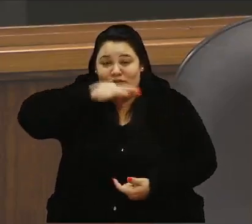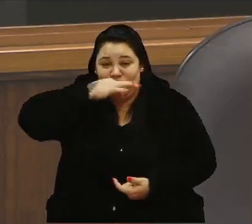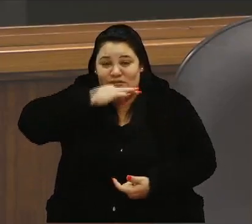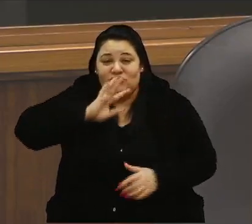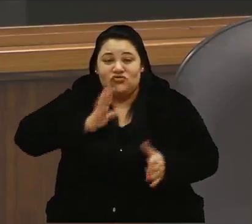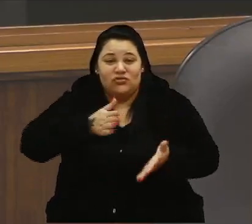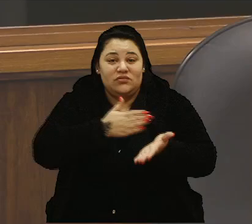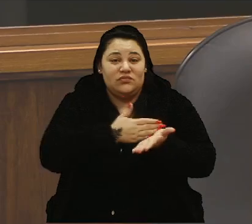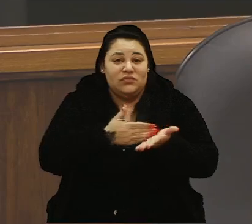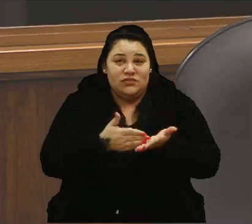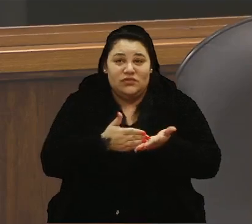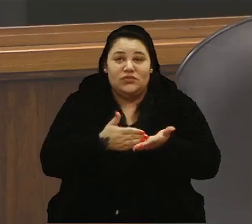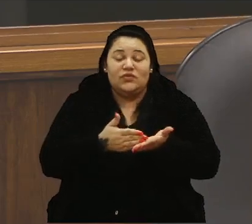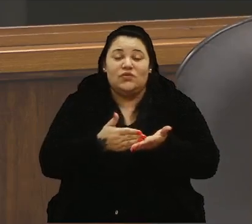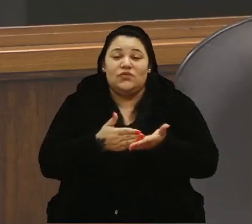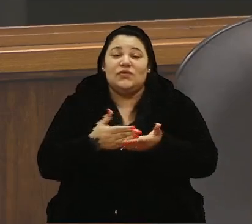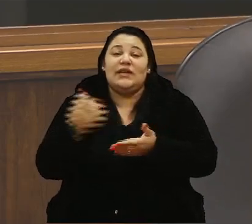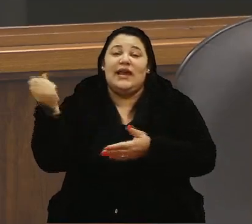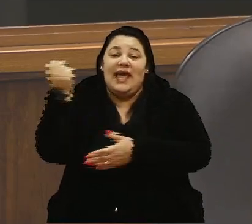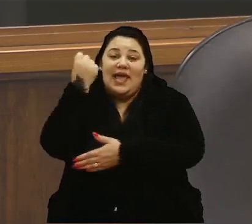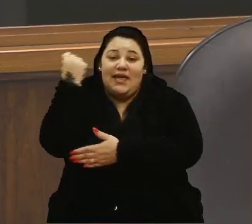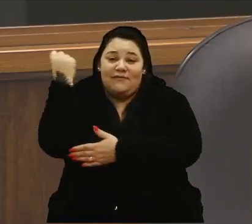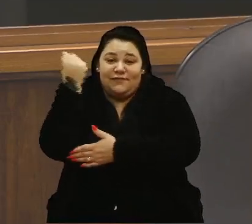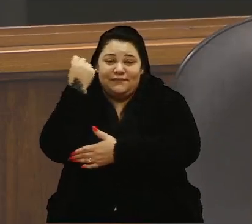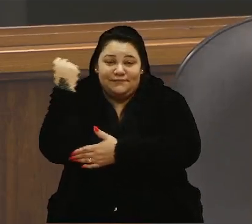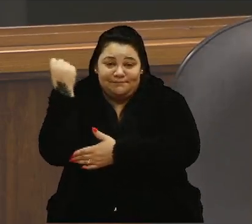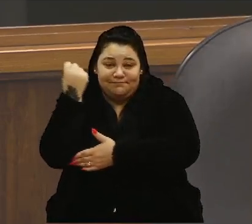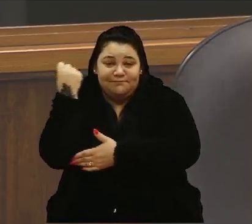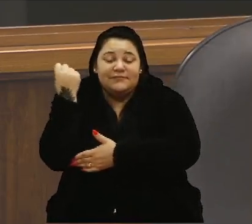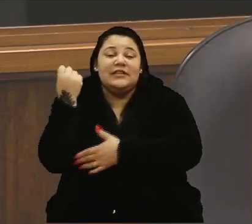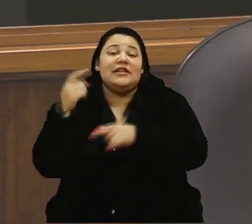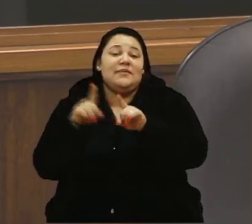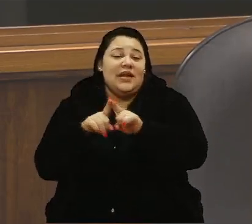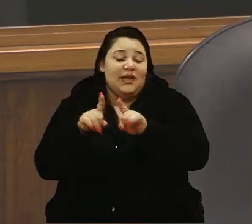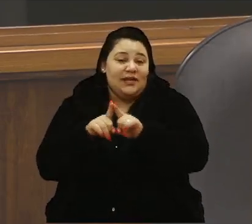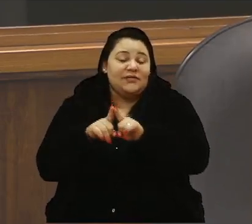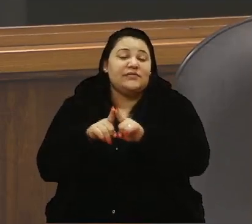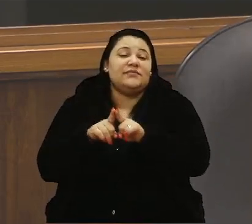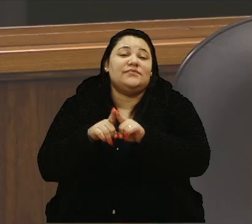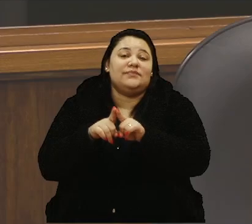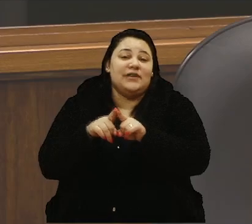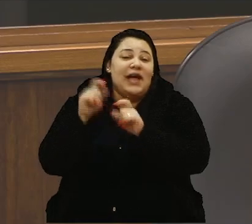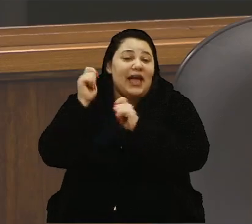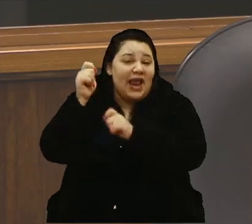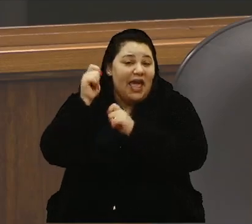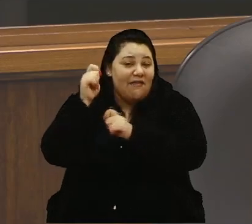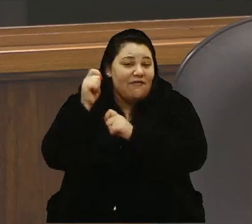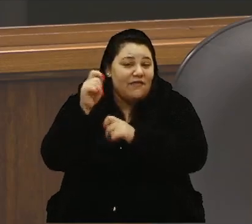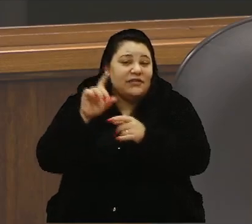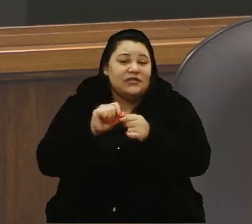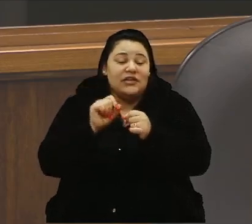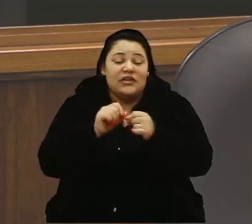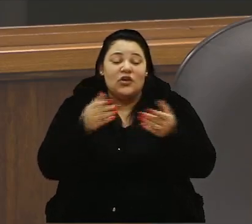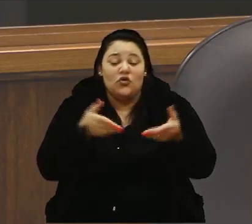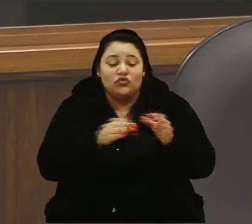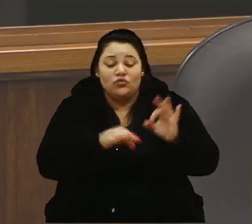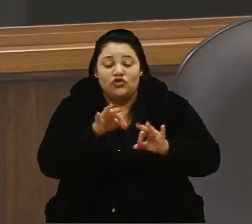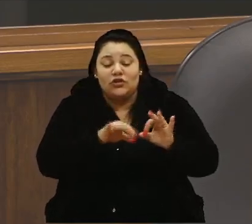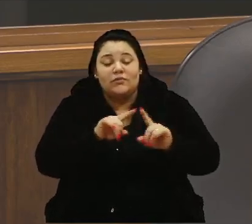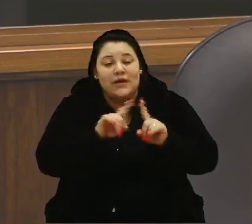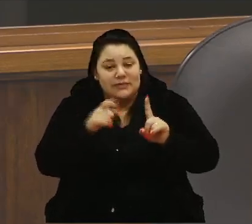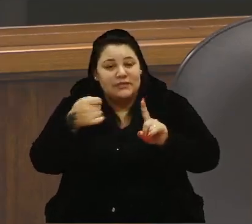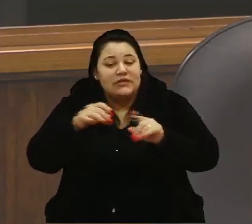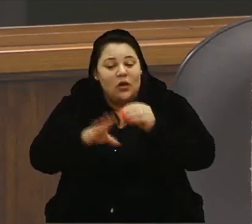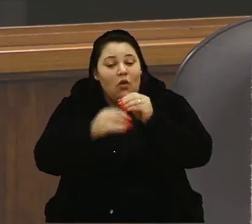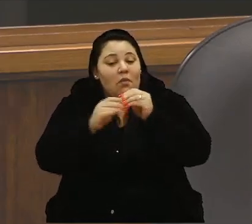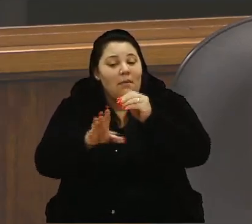em estado de greve. Então, a gente vota hoje um projeto muito importante, mas que precisa ser complementado, que precisa vir com todas